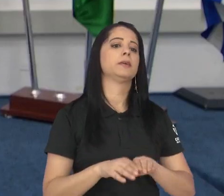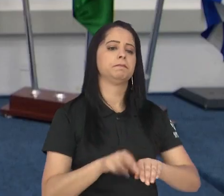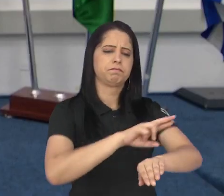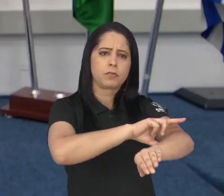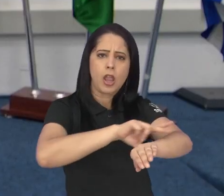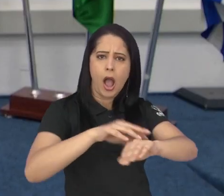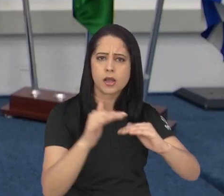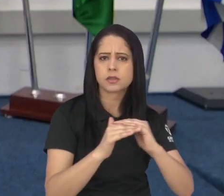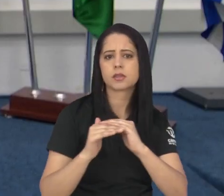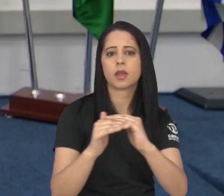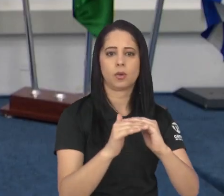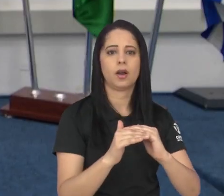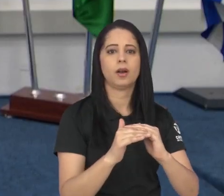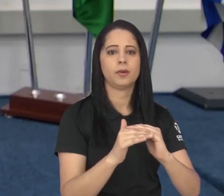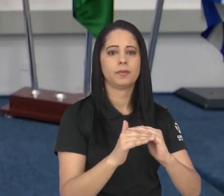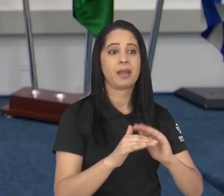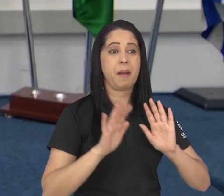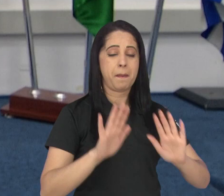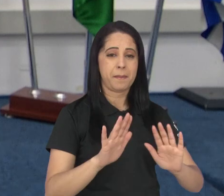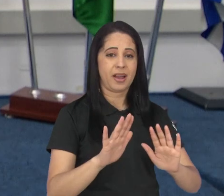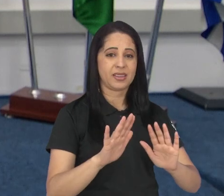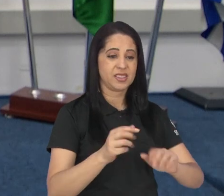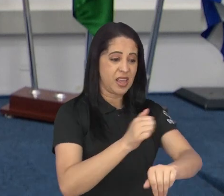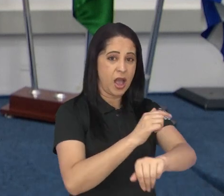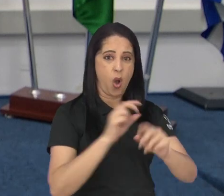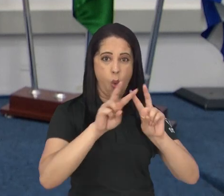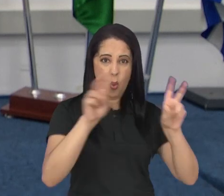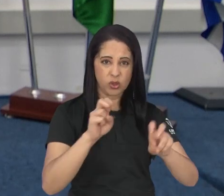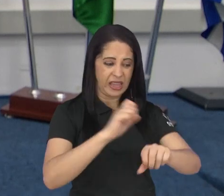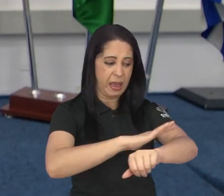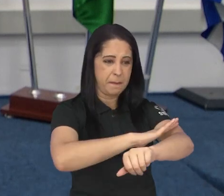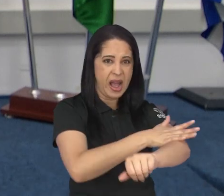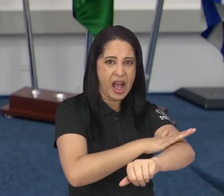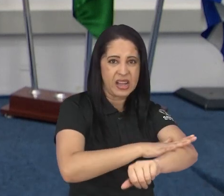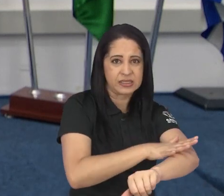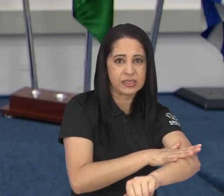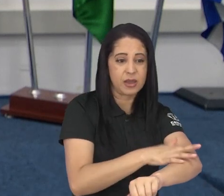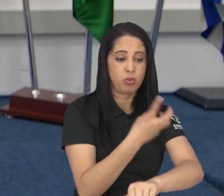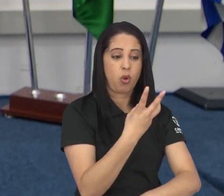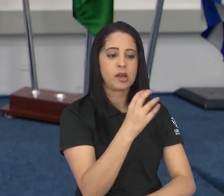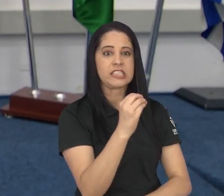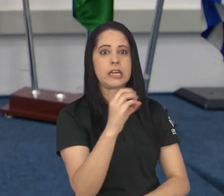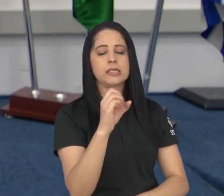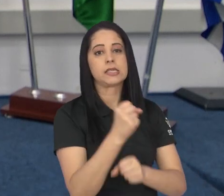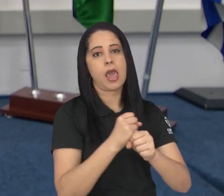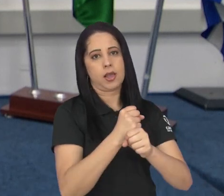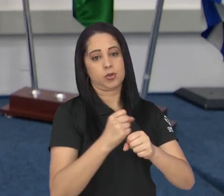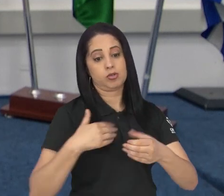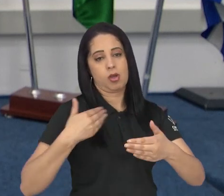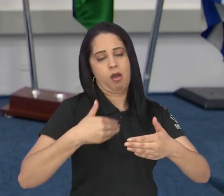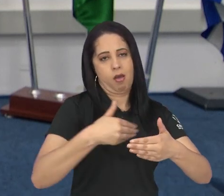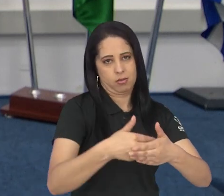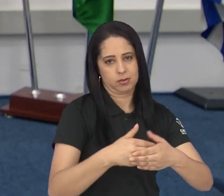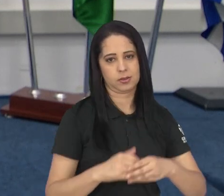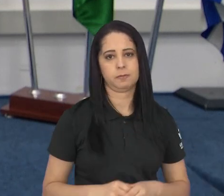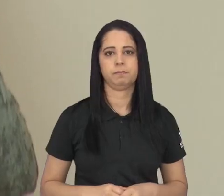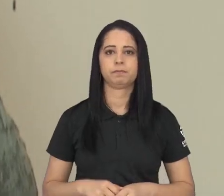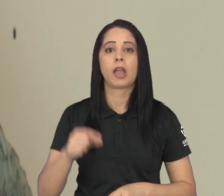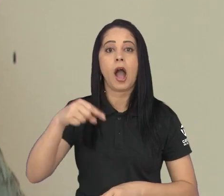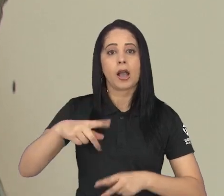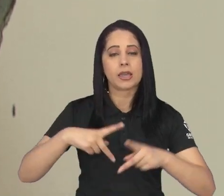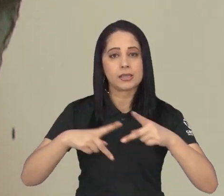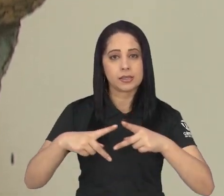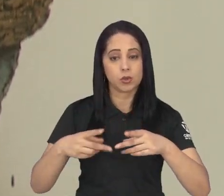melhorou bastante nos últimos 30 anos mas o racismo durou é 300 anos Então temos muito que evoluir ainda